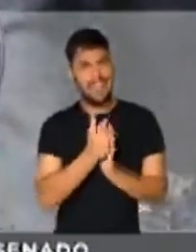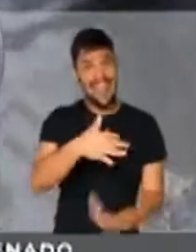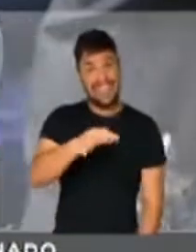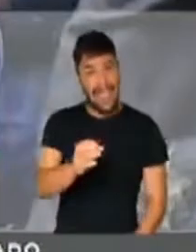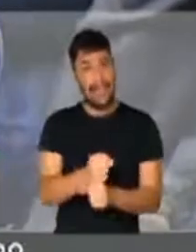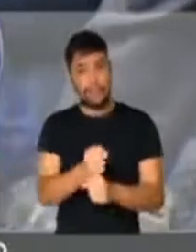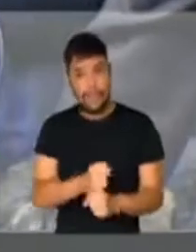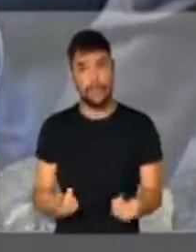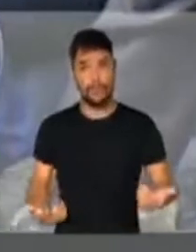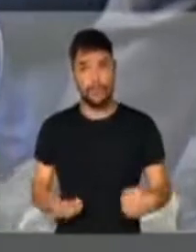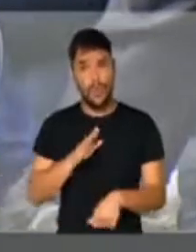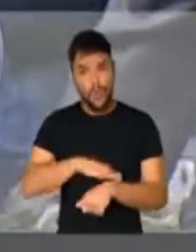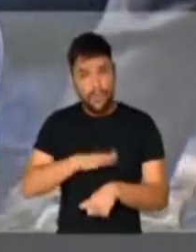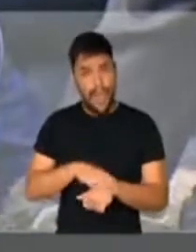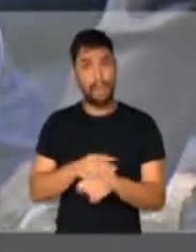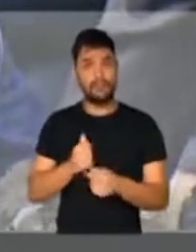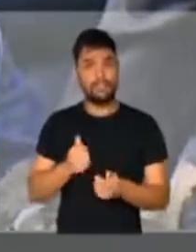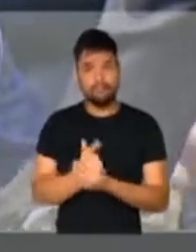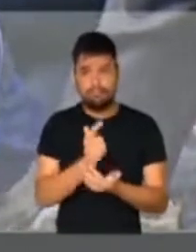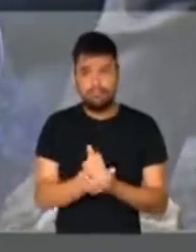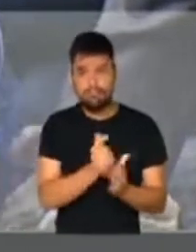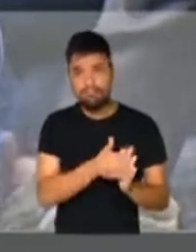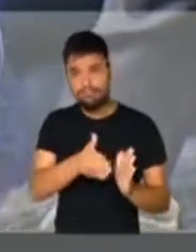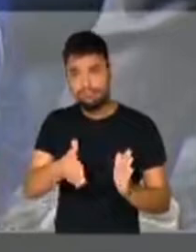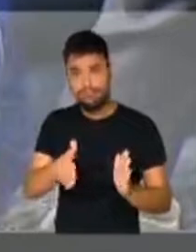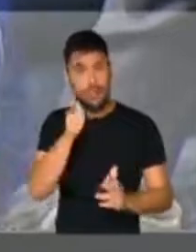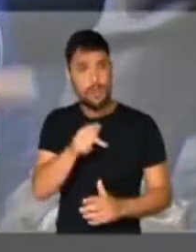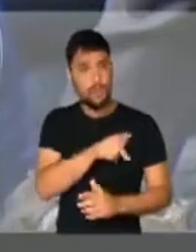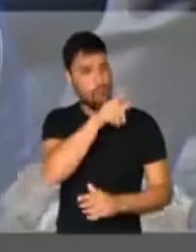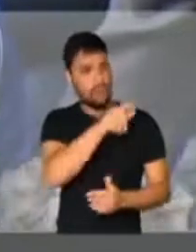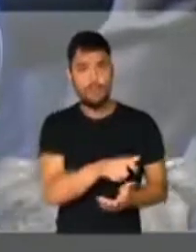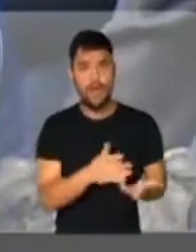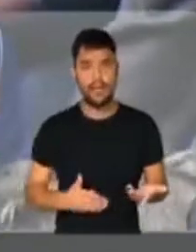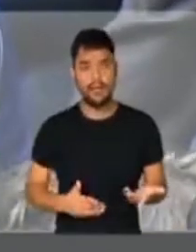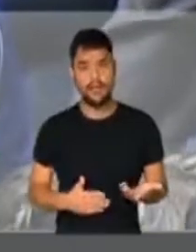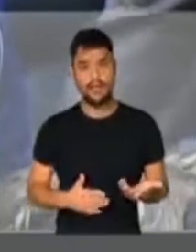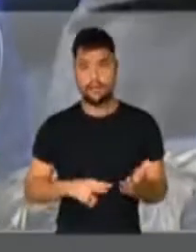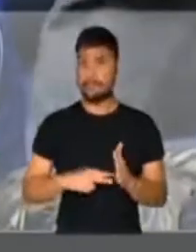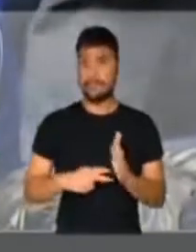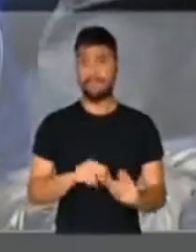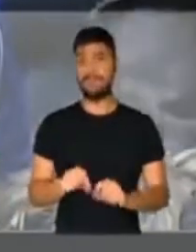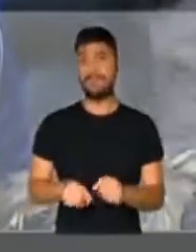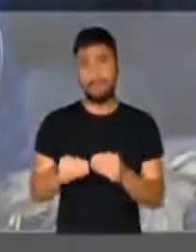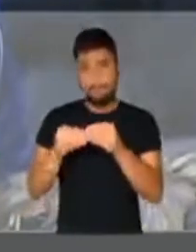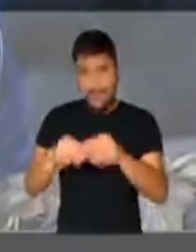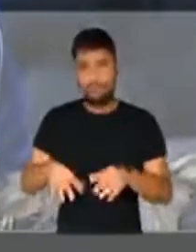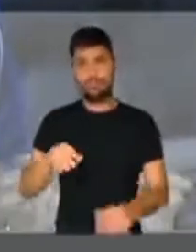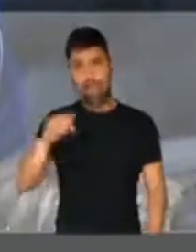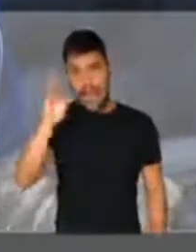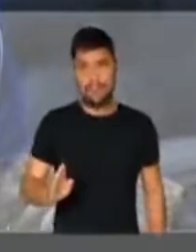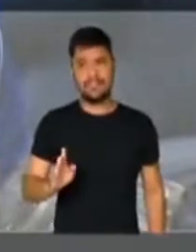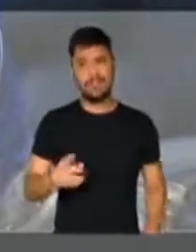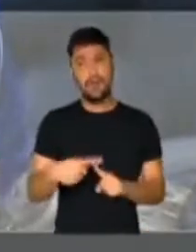anos o tempo de contribuição de uma professora é não querer que esse país coloque